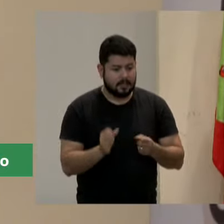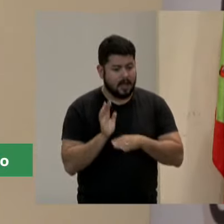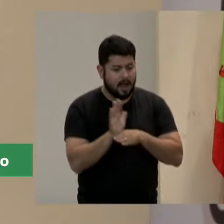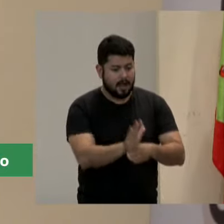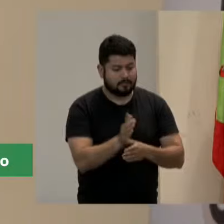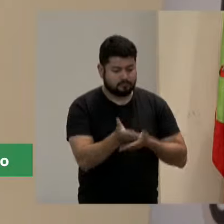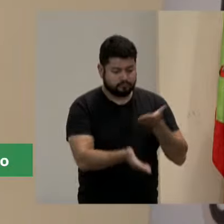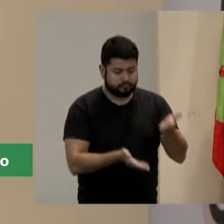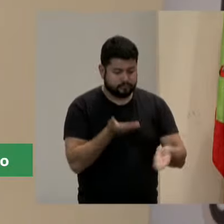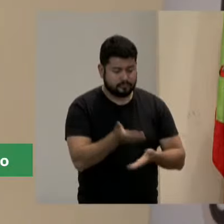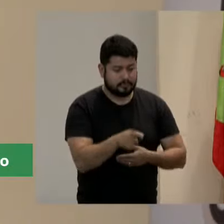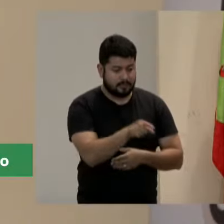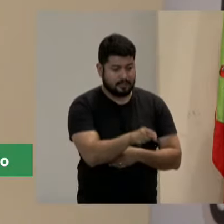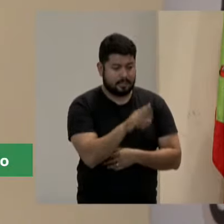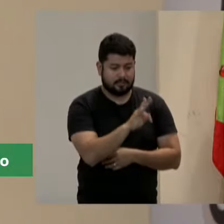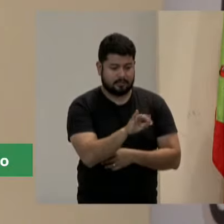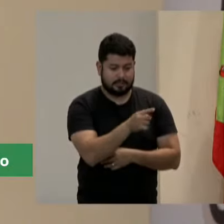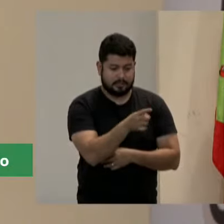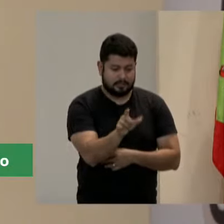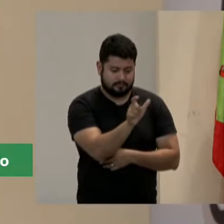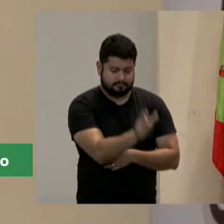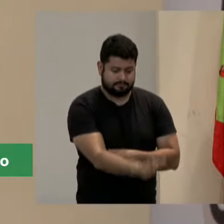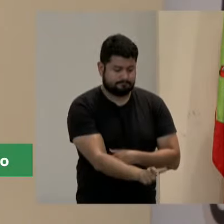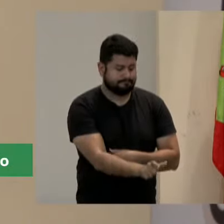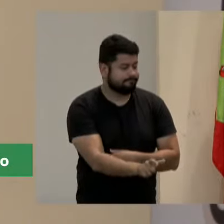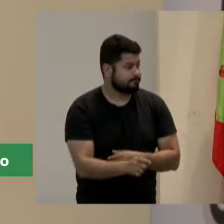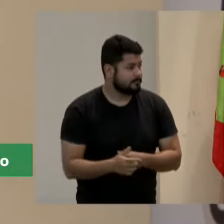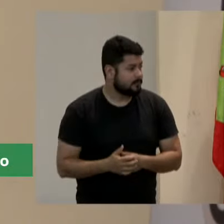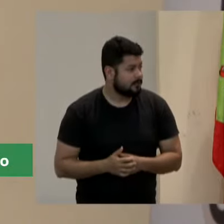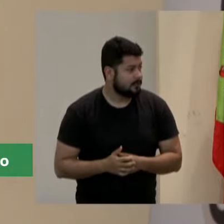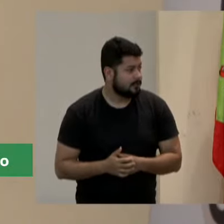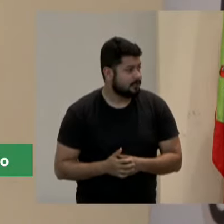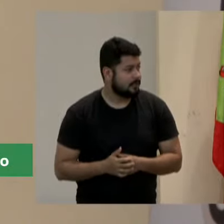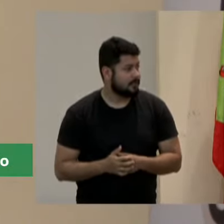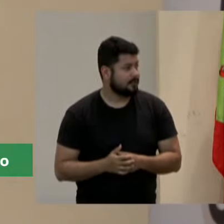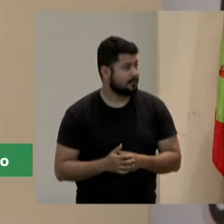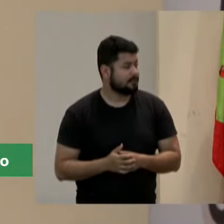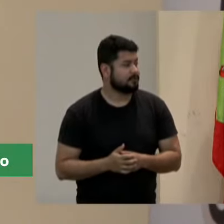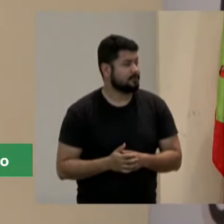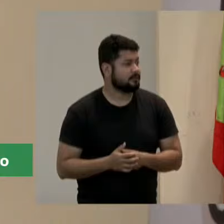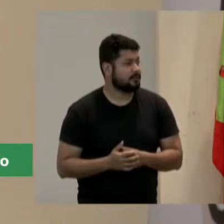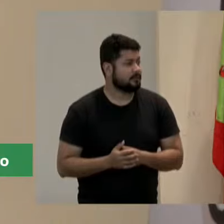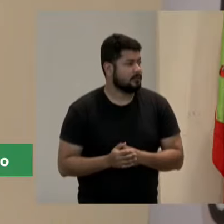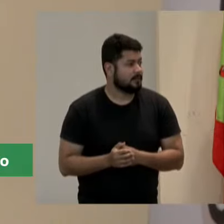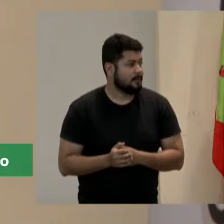E por mais cursos que nós fizermos de capacitação, sempre vai entrar um aluno com uma habilidade